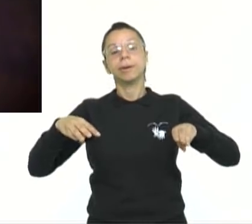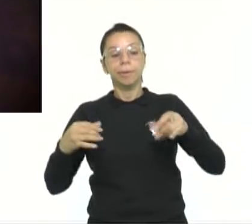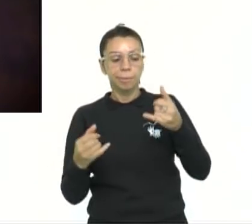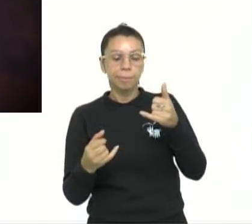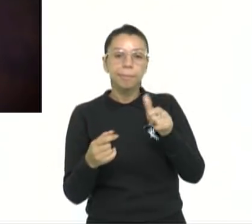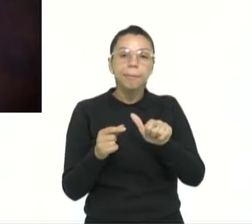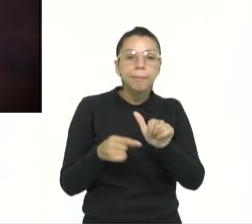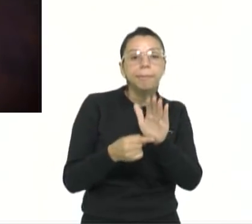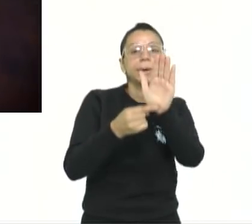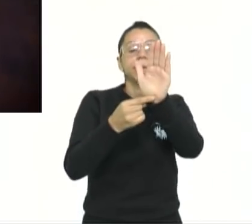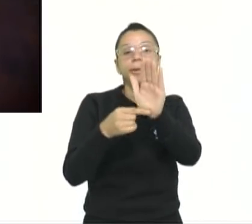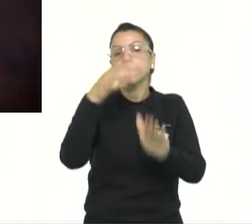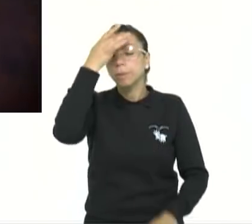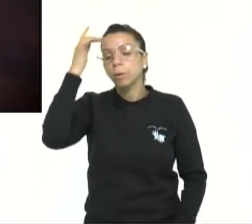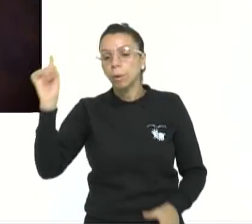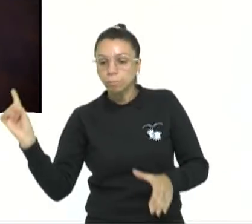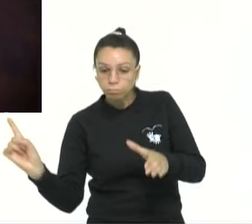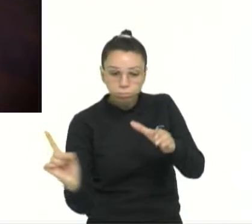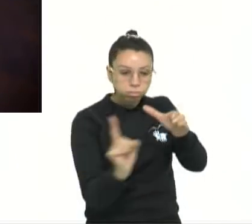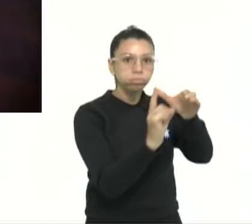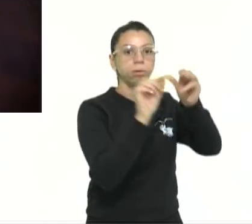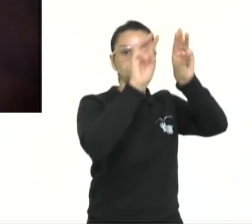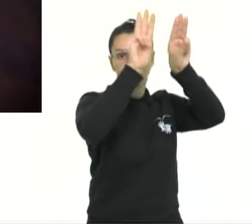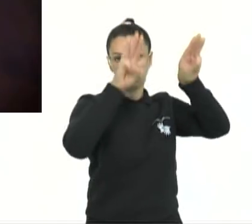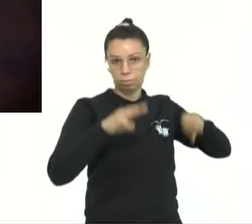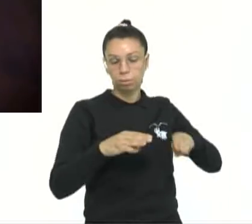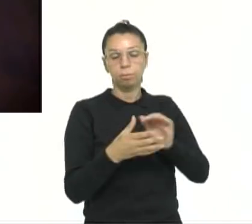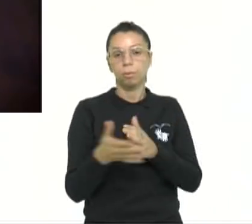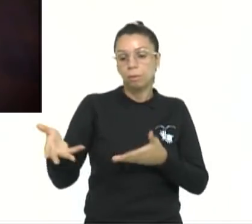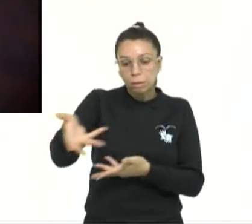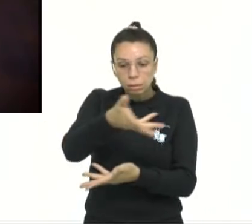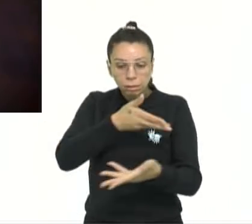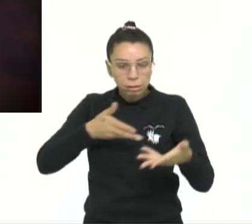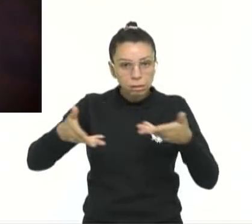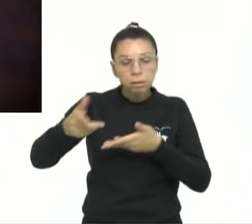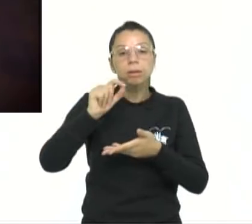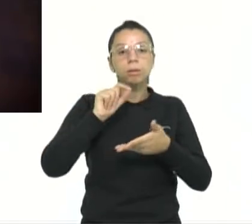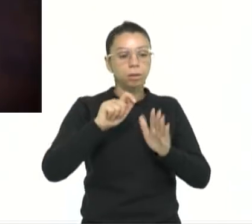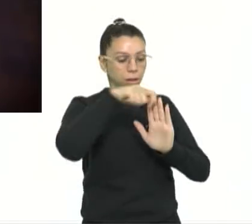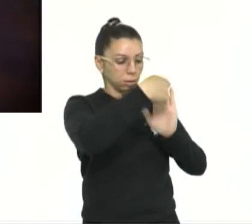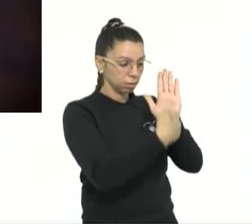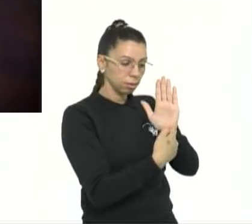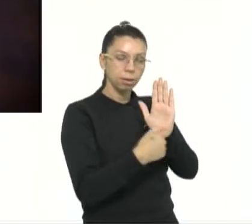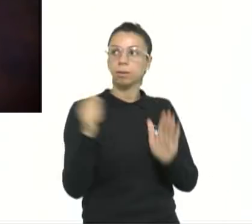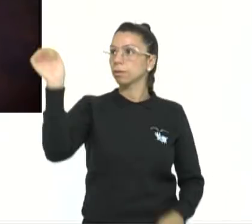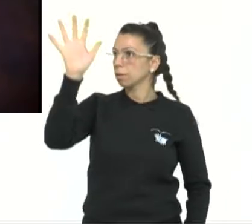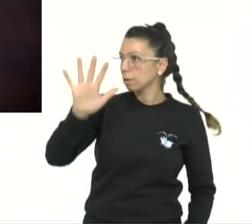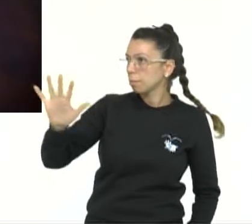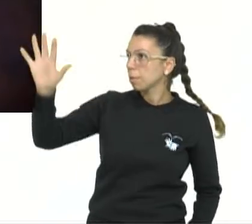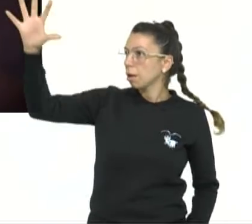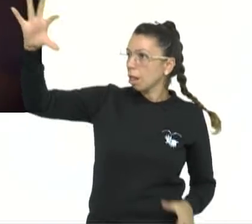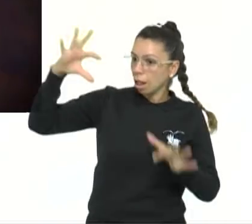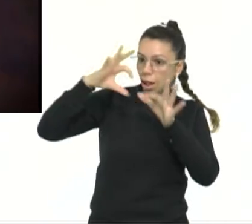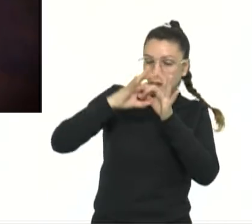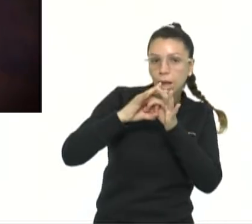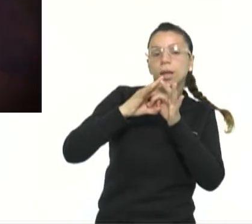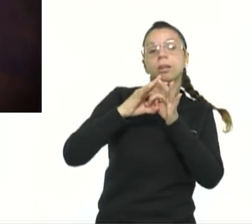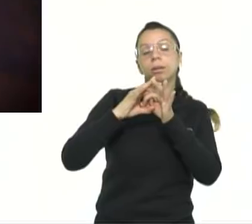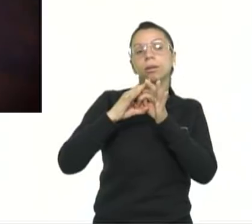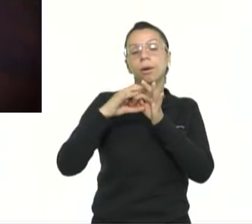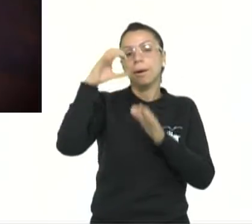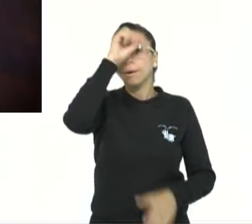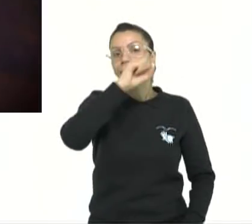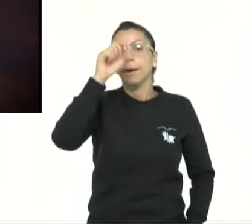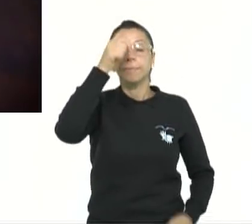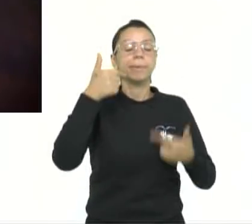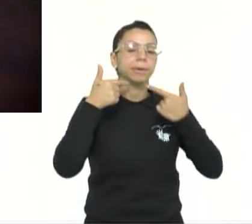personagens chegam no museu. Então, essa interação entre texto e imagem faz com que o aprendizado da língua seja bem mais